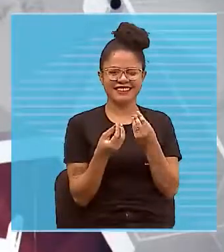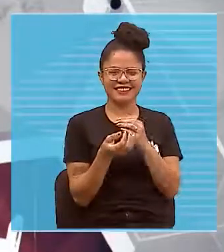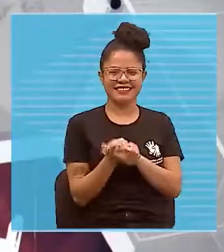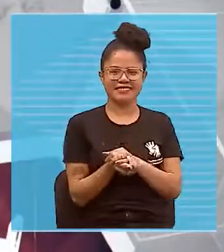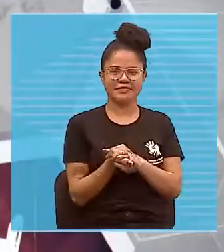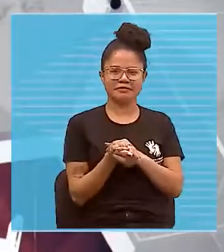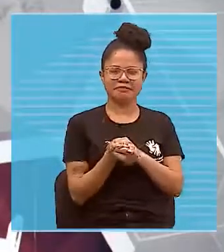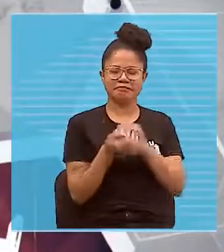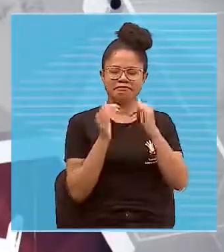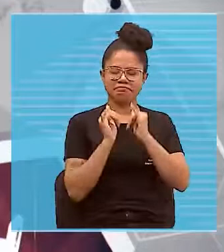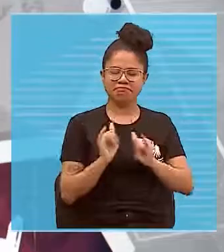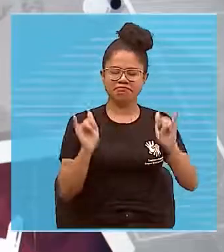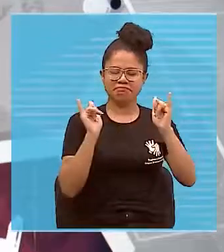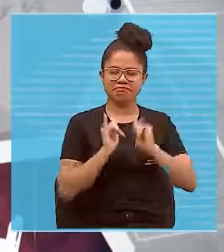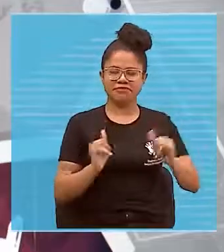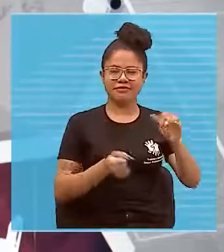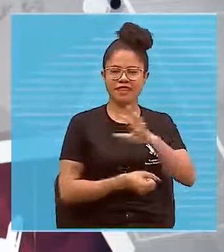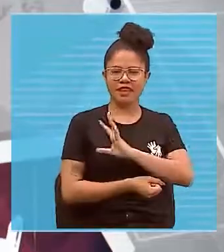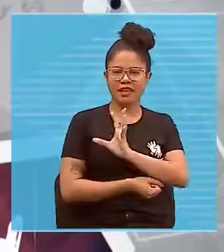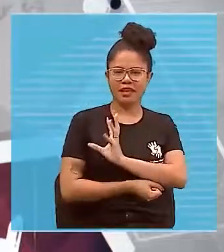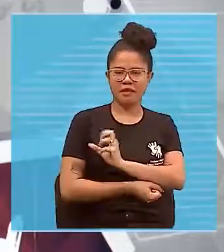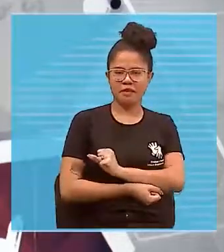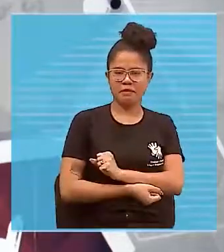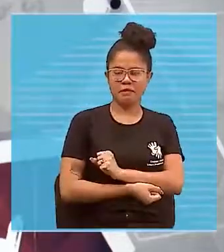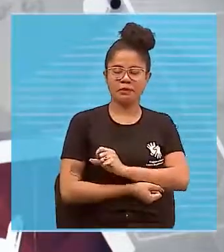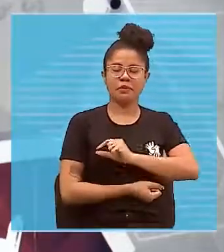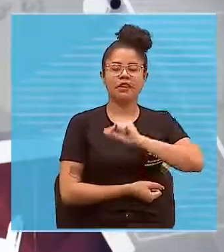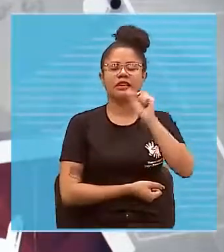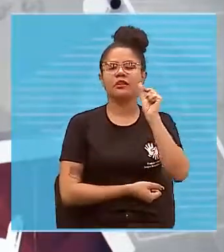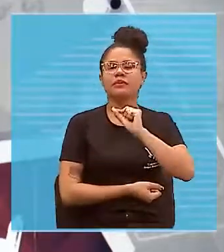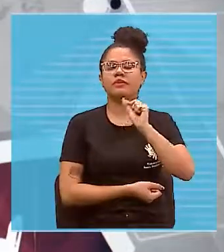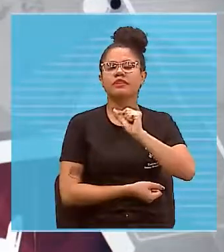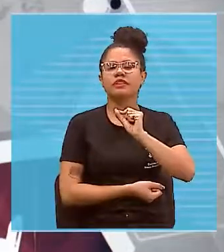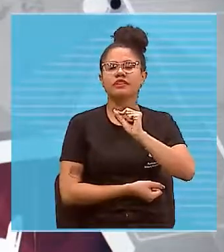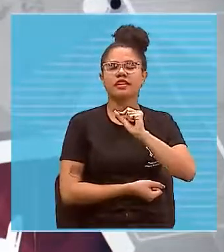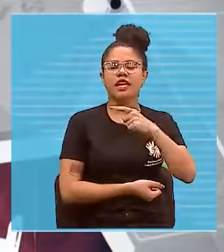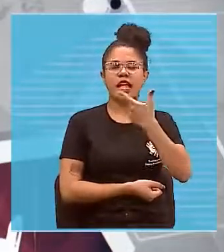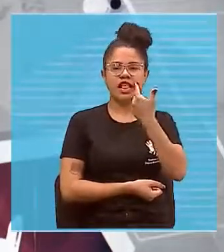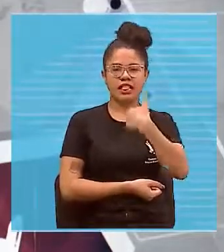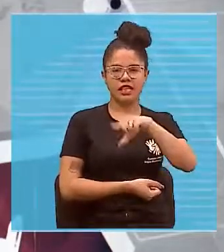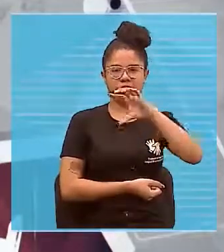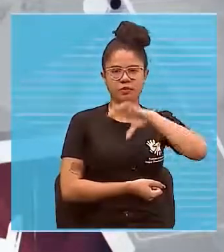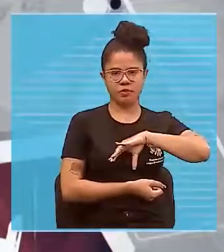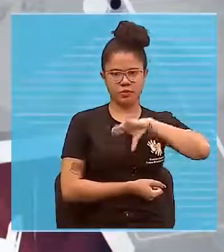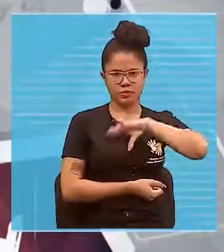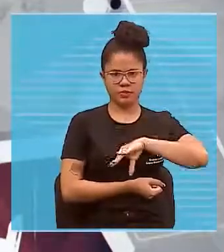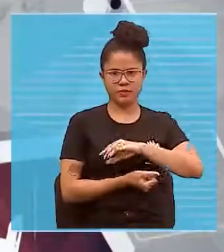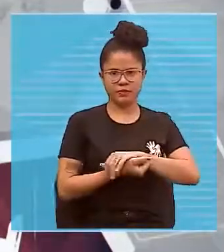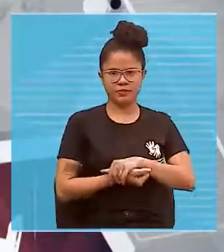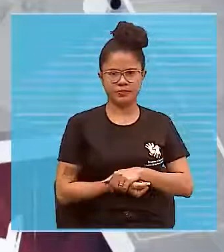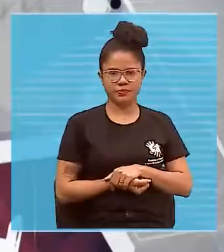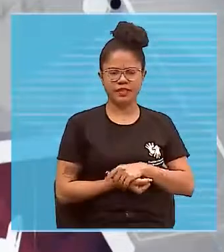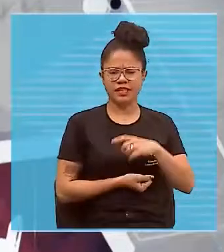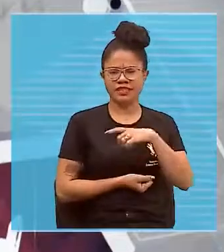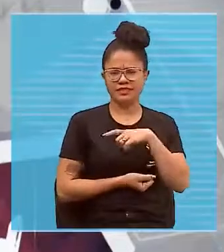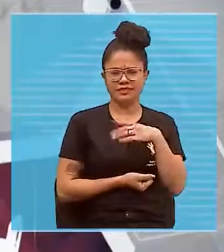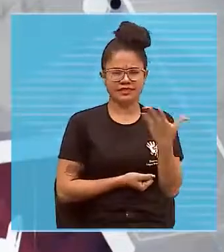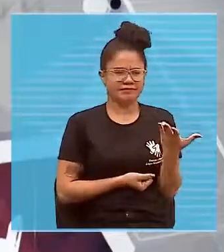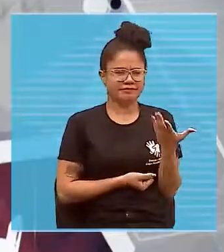falar de amor claro é falar da nossa língua portuguesa e não tem coisa mais